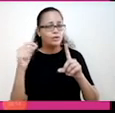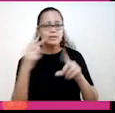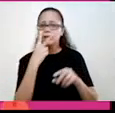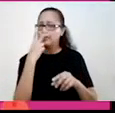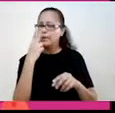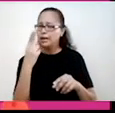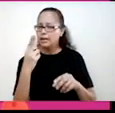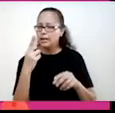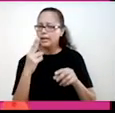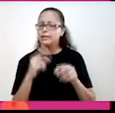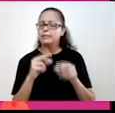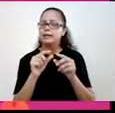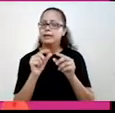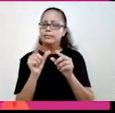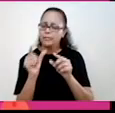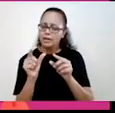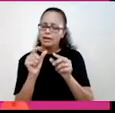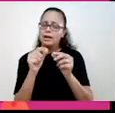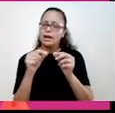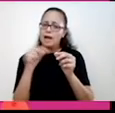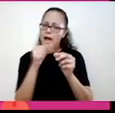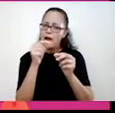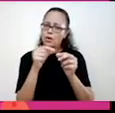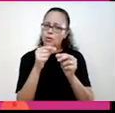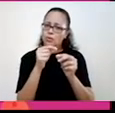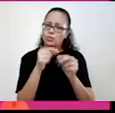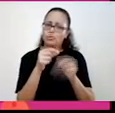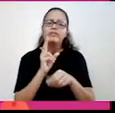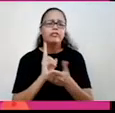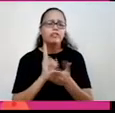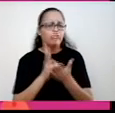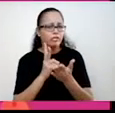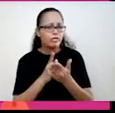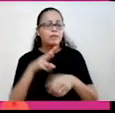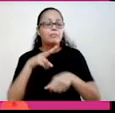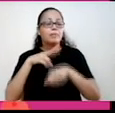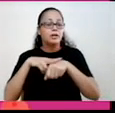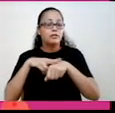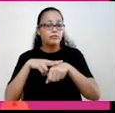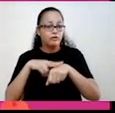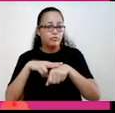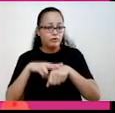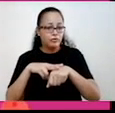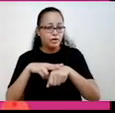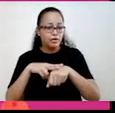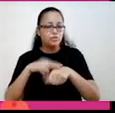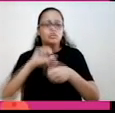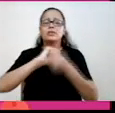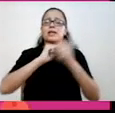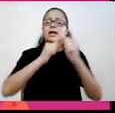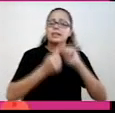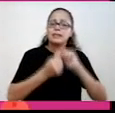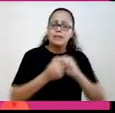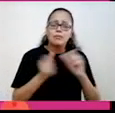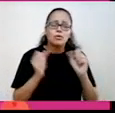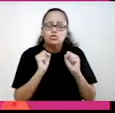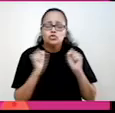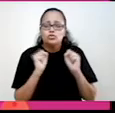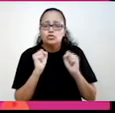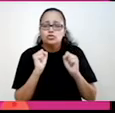agulha, sempre verdes, e árvores que se adaptam a invernos rigorosos, perdendo as folhas durante esse período do